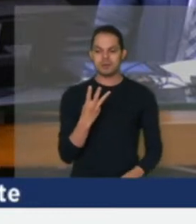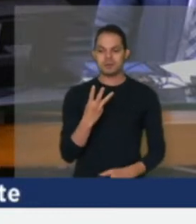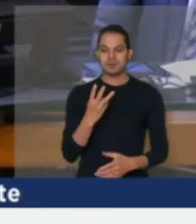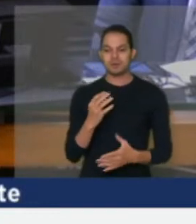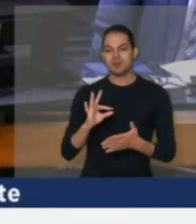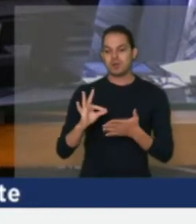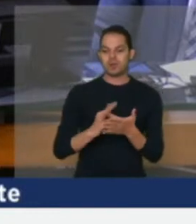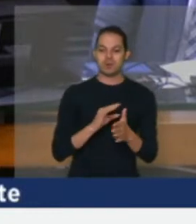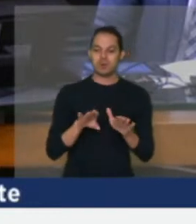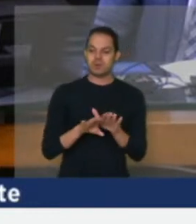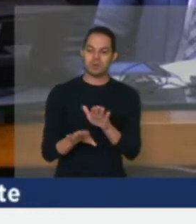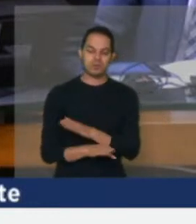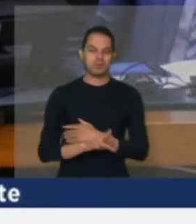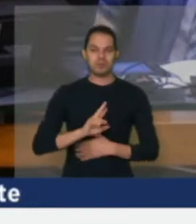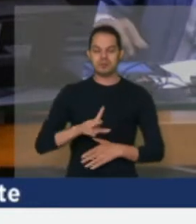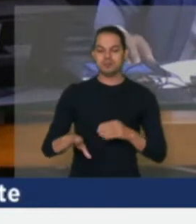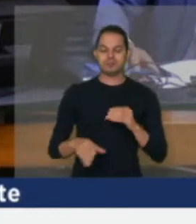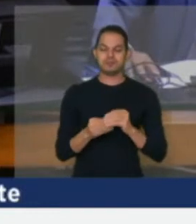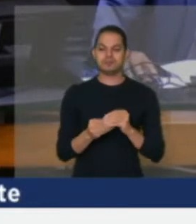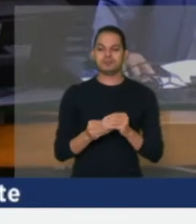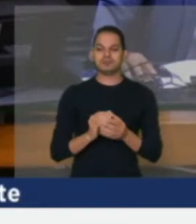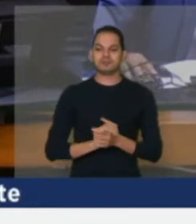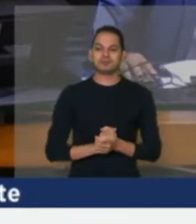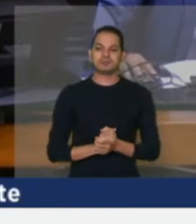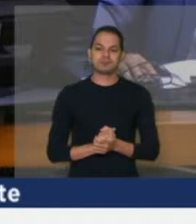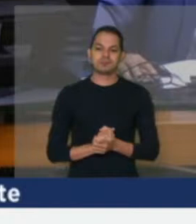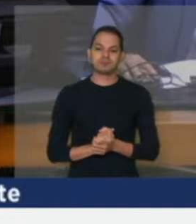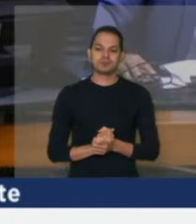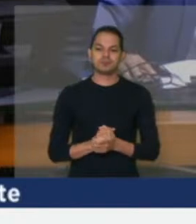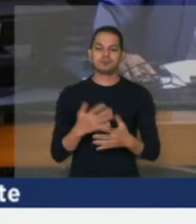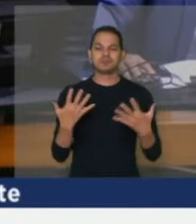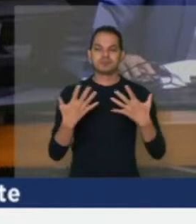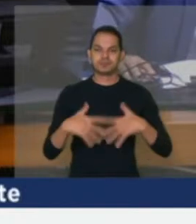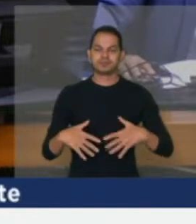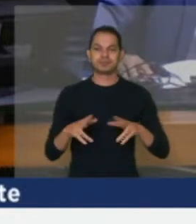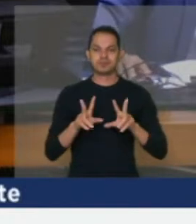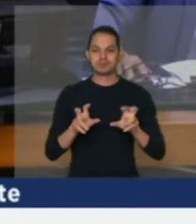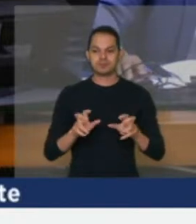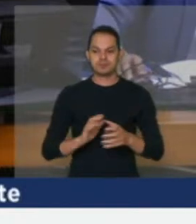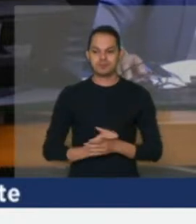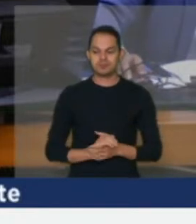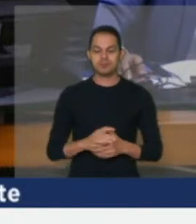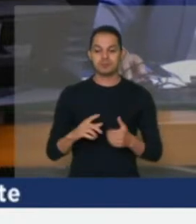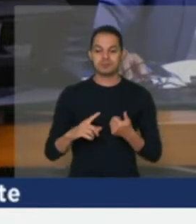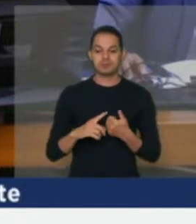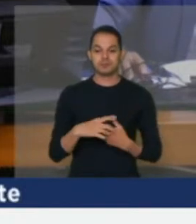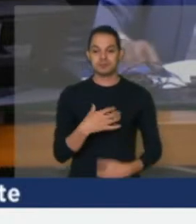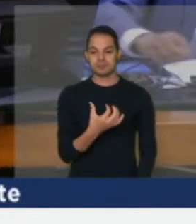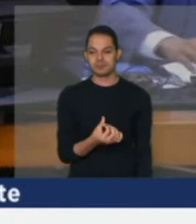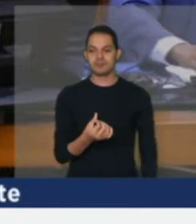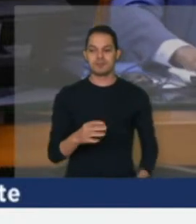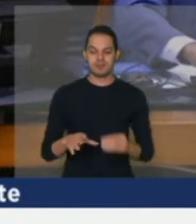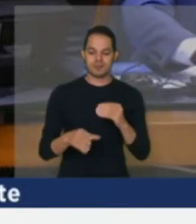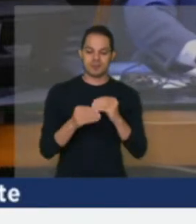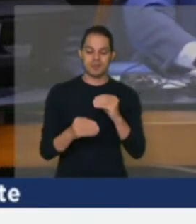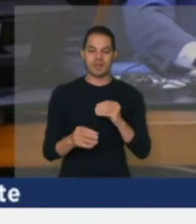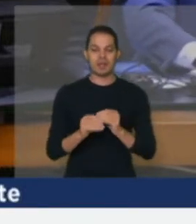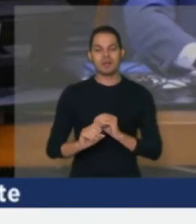subscrição das emendas por líderes em face da natureza da matéria. 6. As emendas